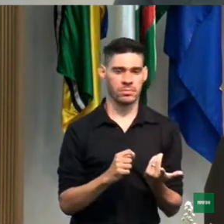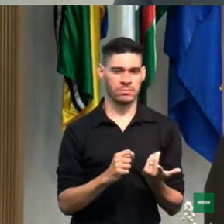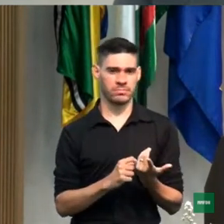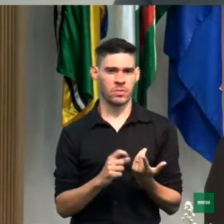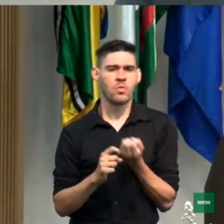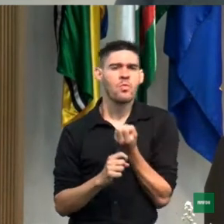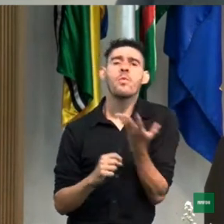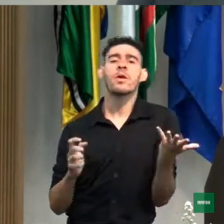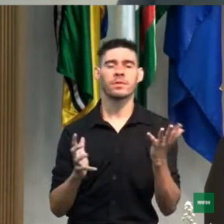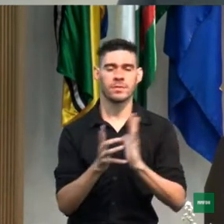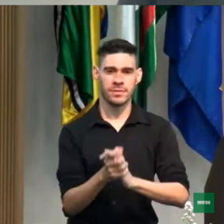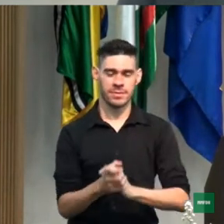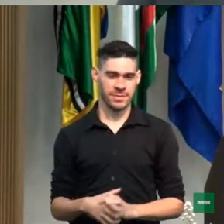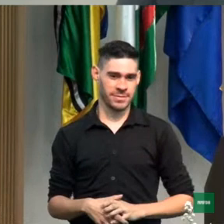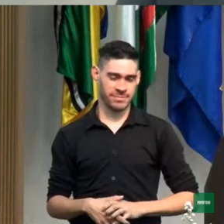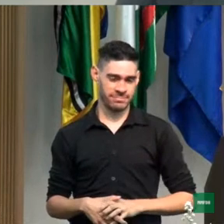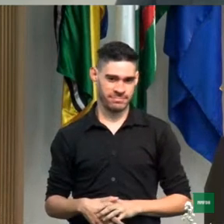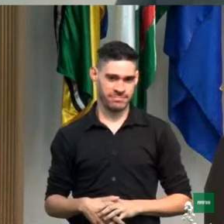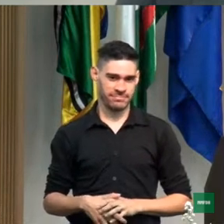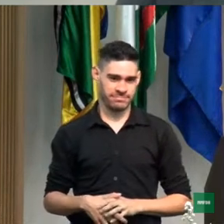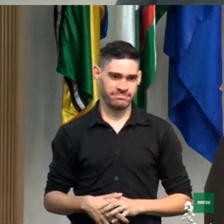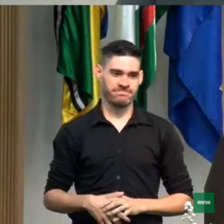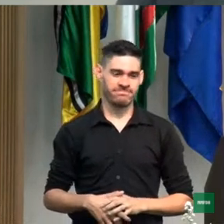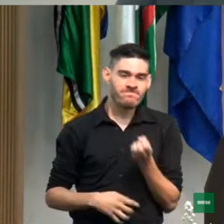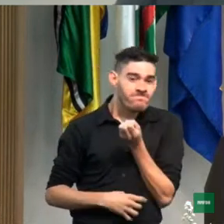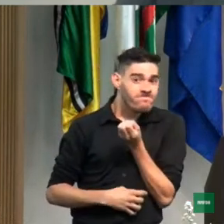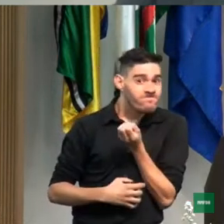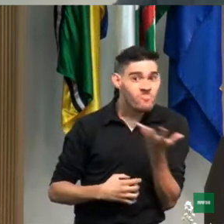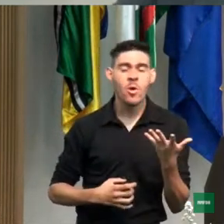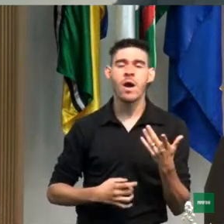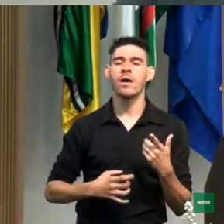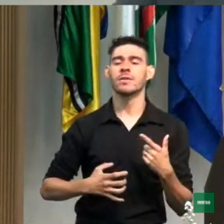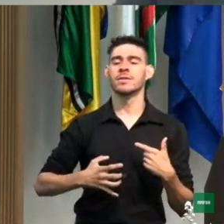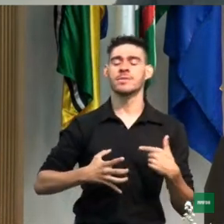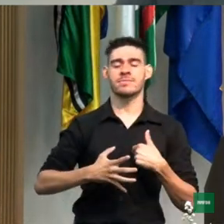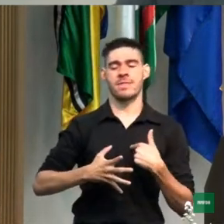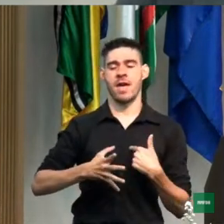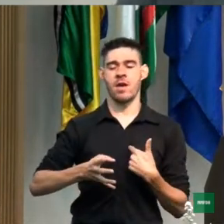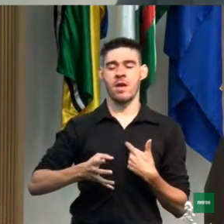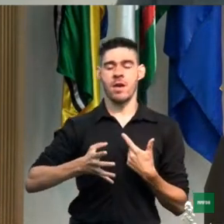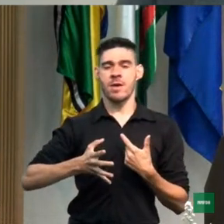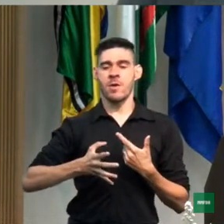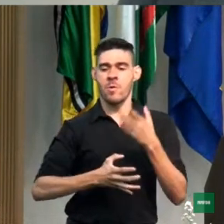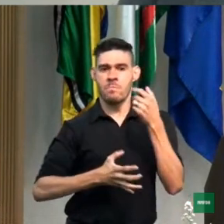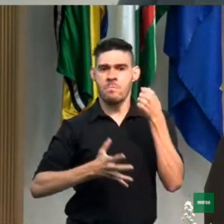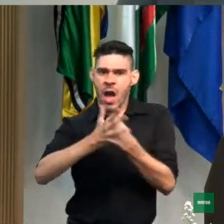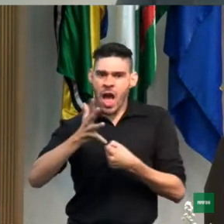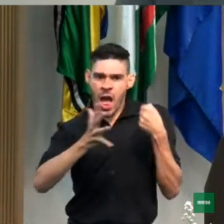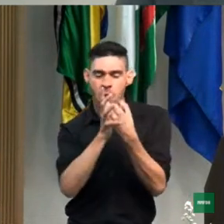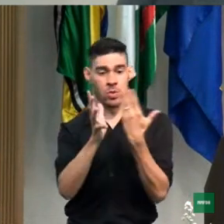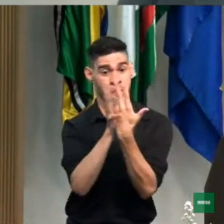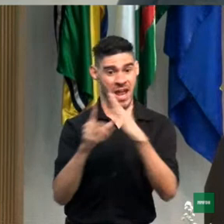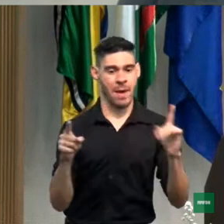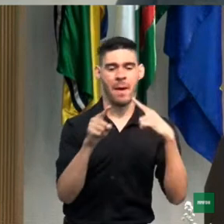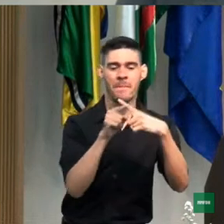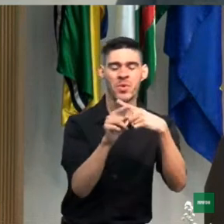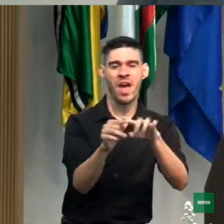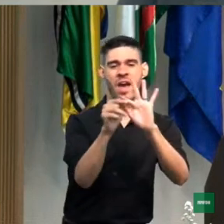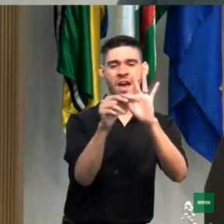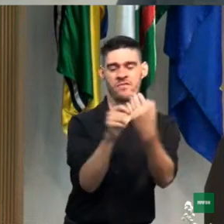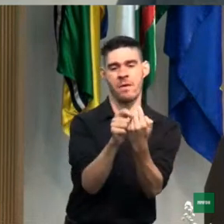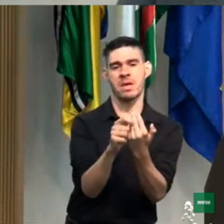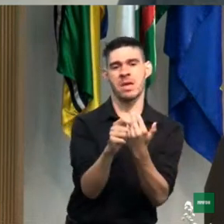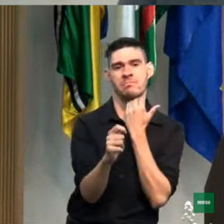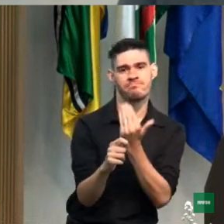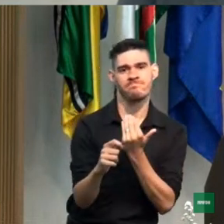Quantas vezes que a gente tinha uma bandeira falida, que essa história de família não ia dar mais certo? E eu me lembro